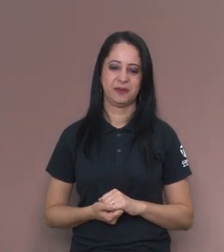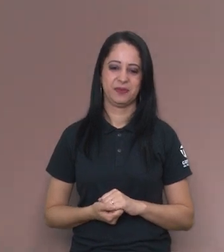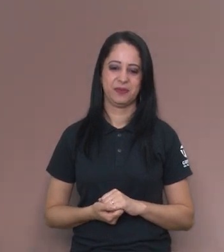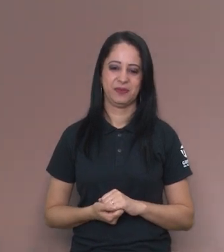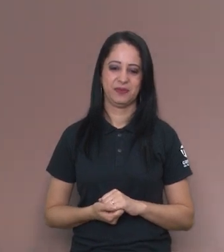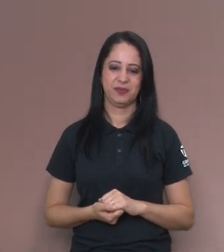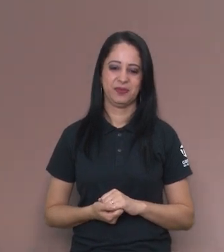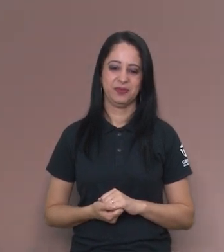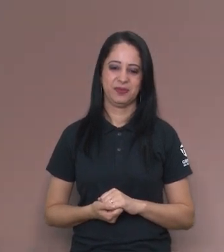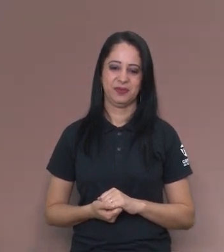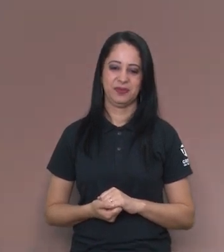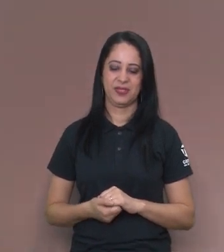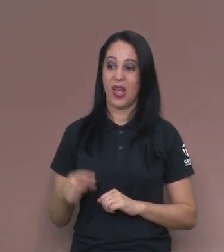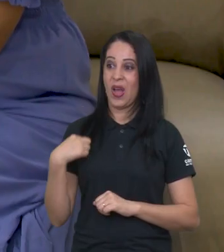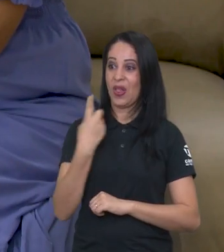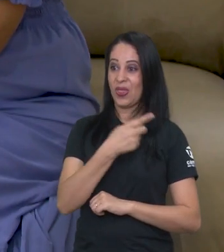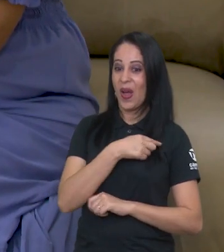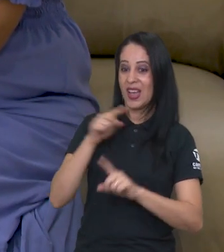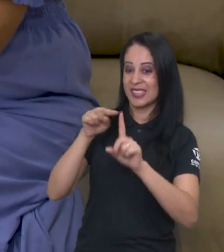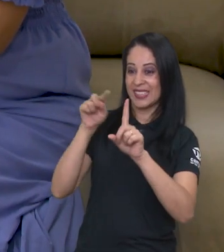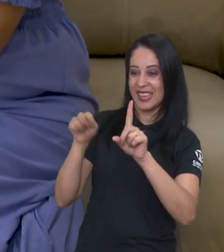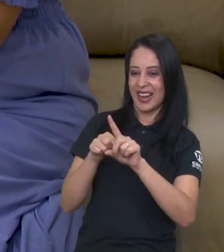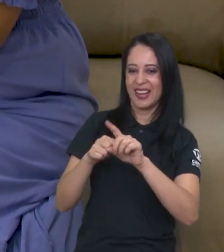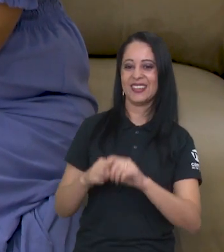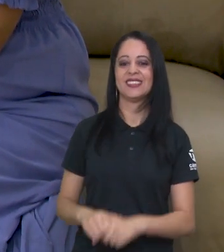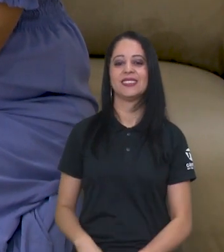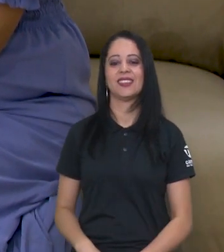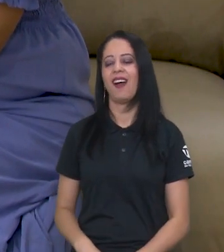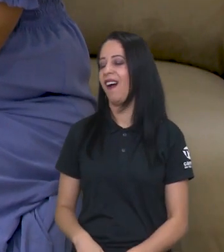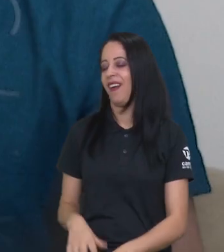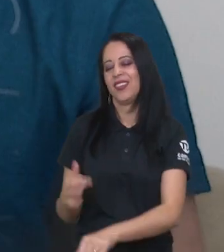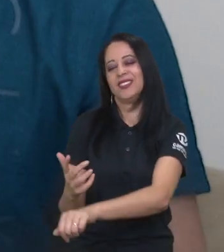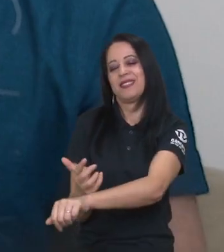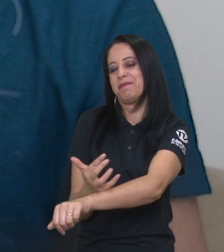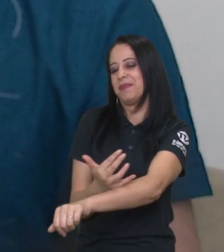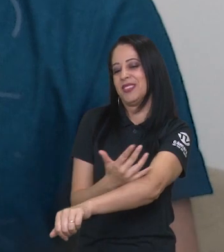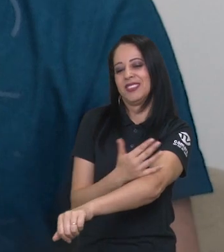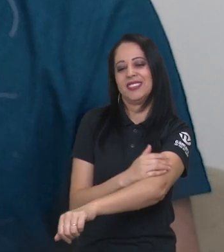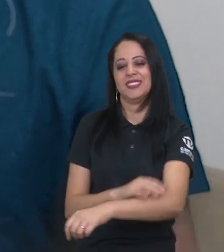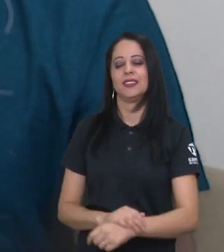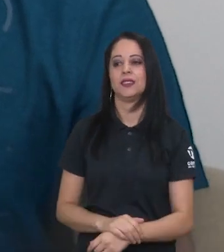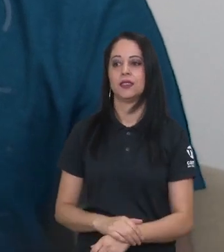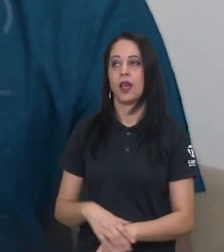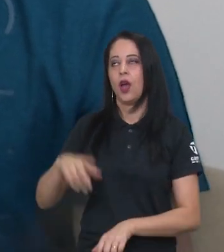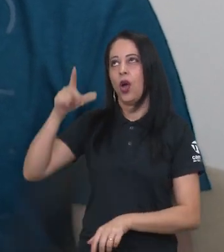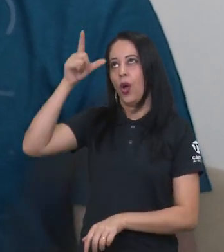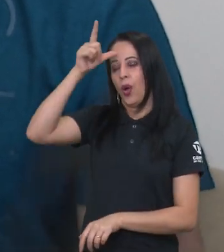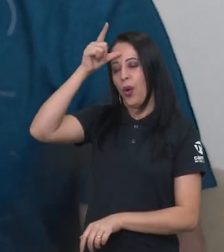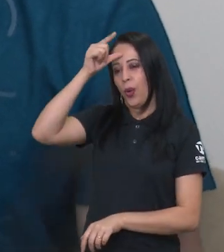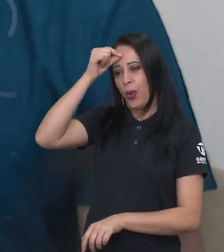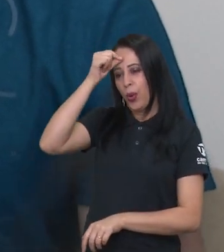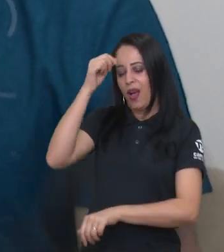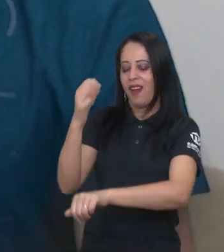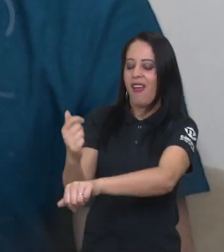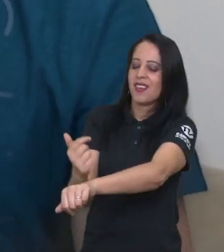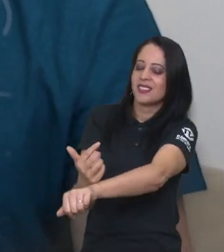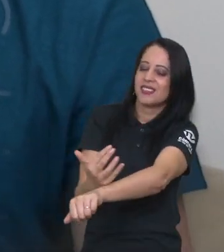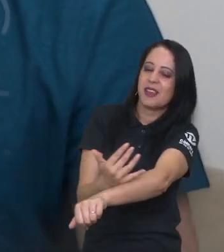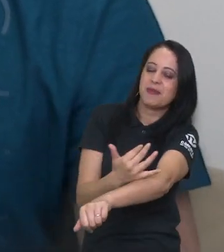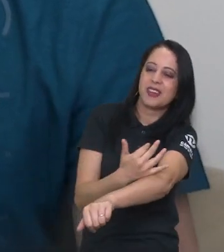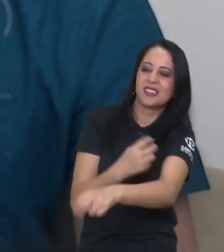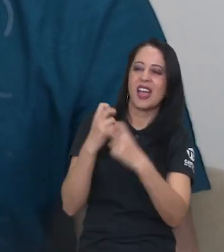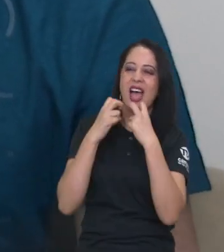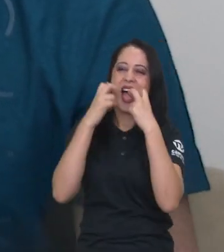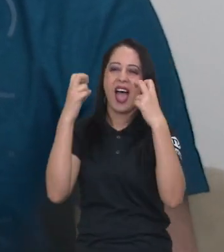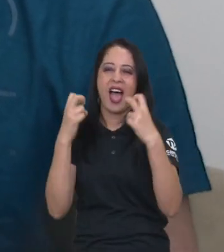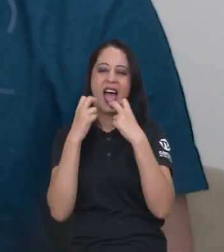Estamos grávidos! Nossa. Foi muito, muito emocionante mesmo. Foi aquele alívio, aquela emoção, grito de